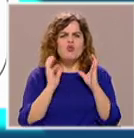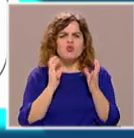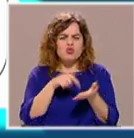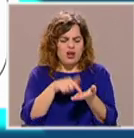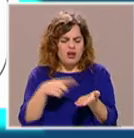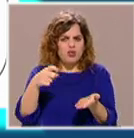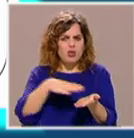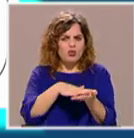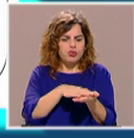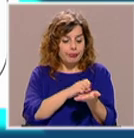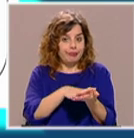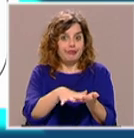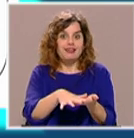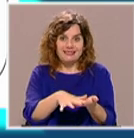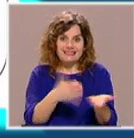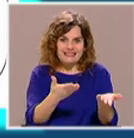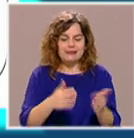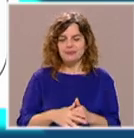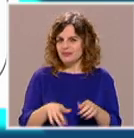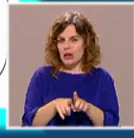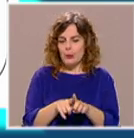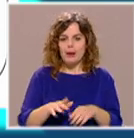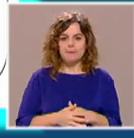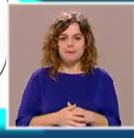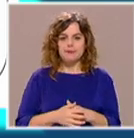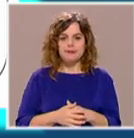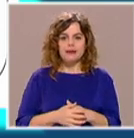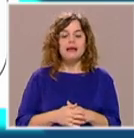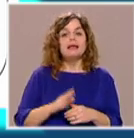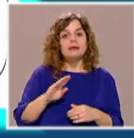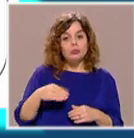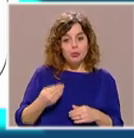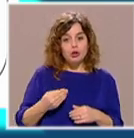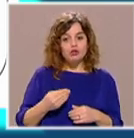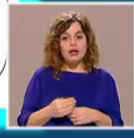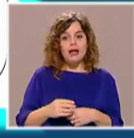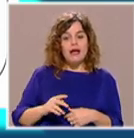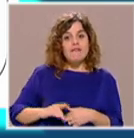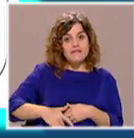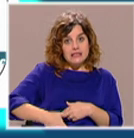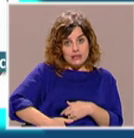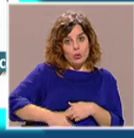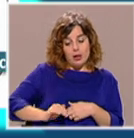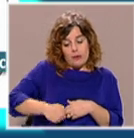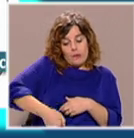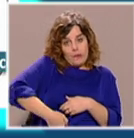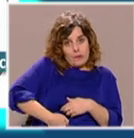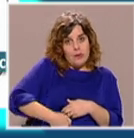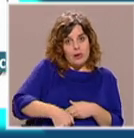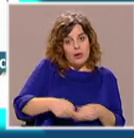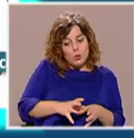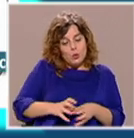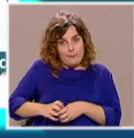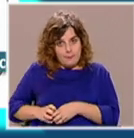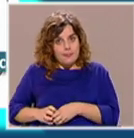gotículas muito pequeninas. Depois a vesícula biliar armazena esta bilis para depois a lançar no duodeno. O pâncreas produz